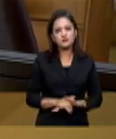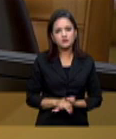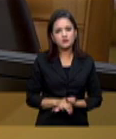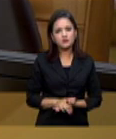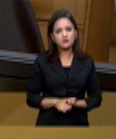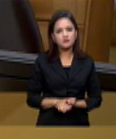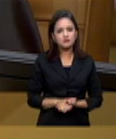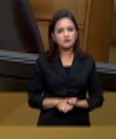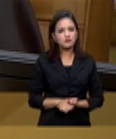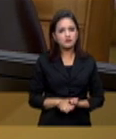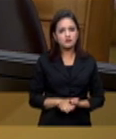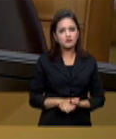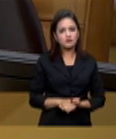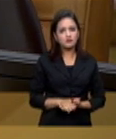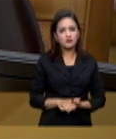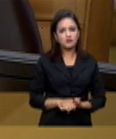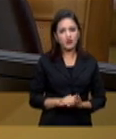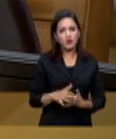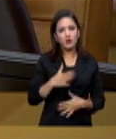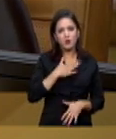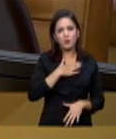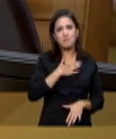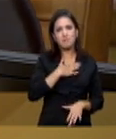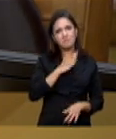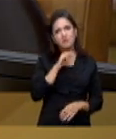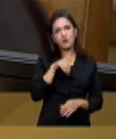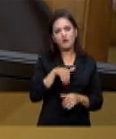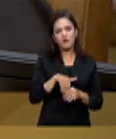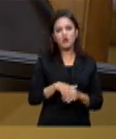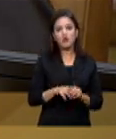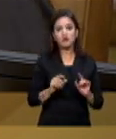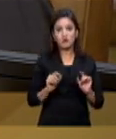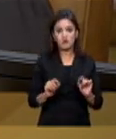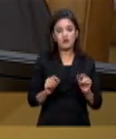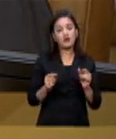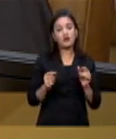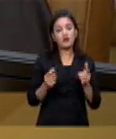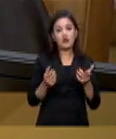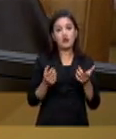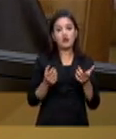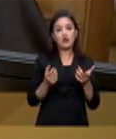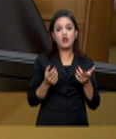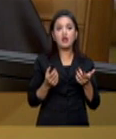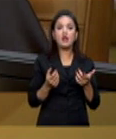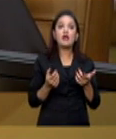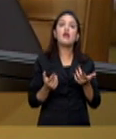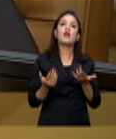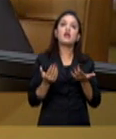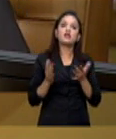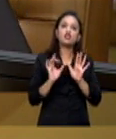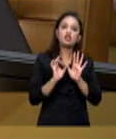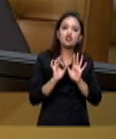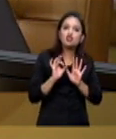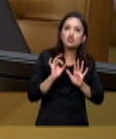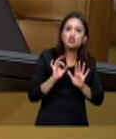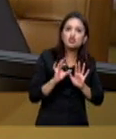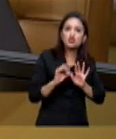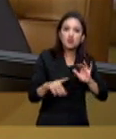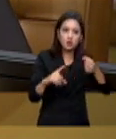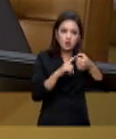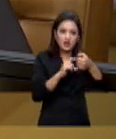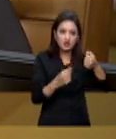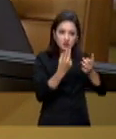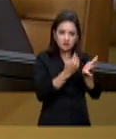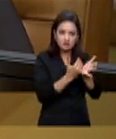em princípio, o meu voto é no sentido, como disse, de conhecer em parte e, na parte